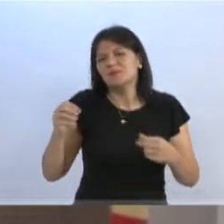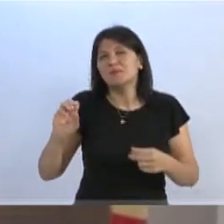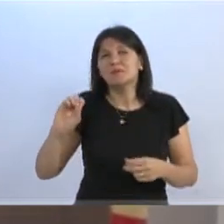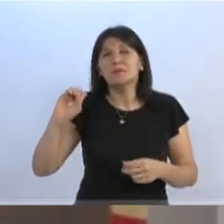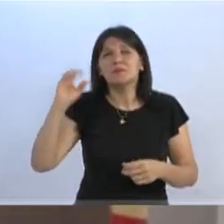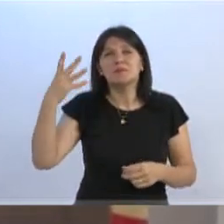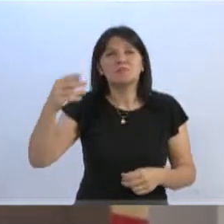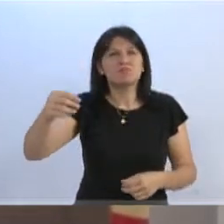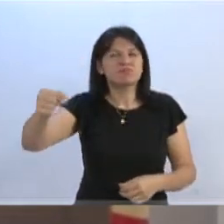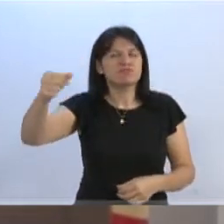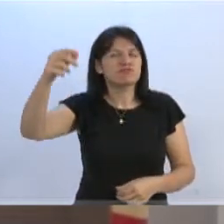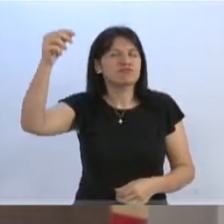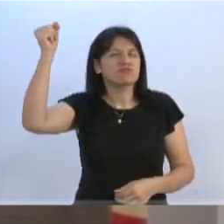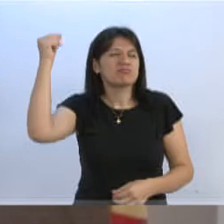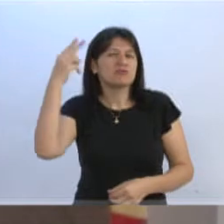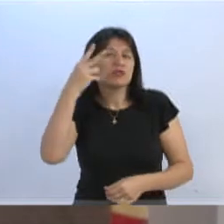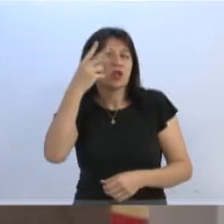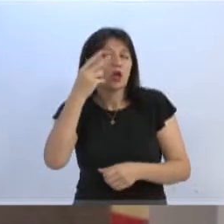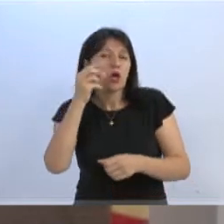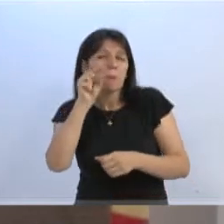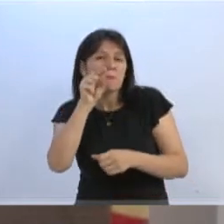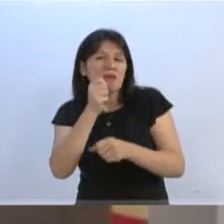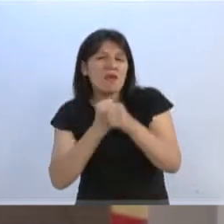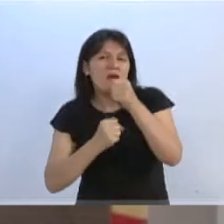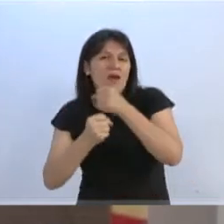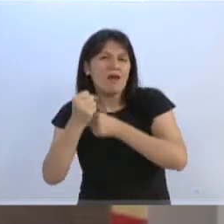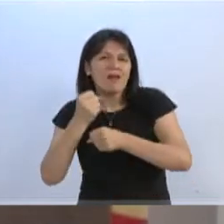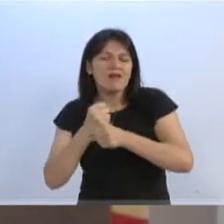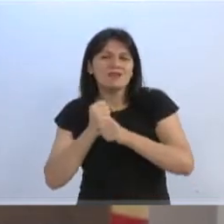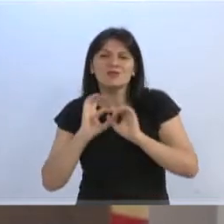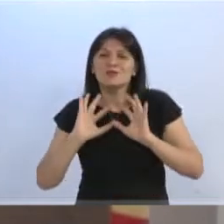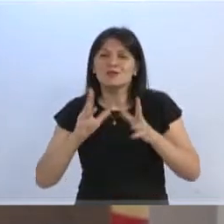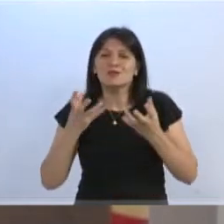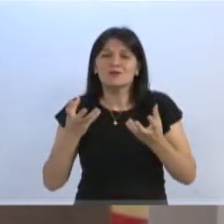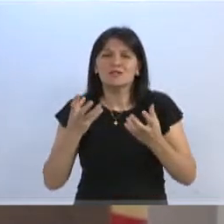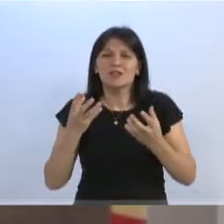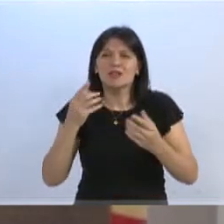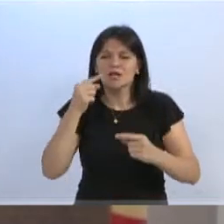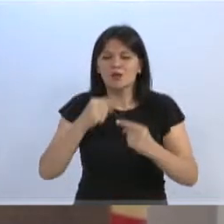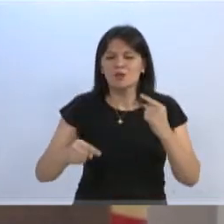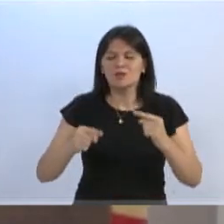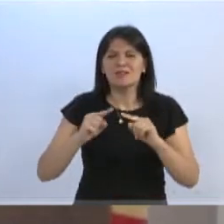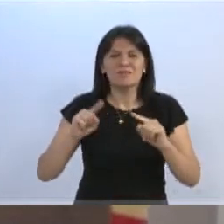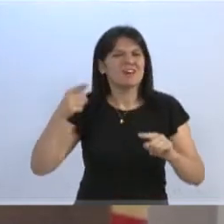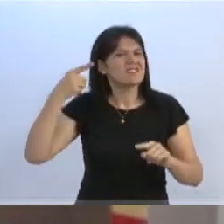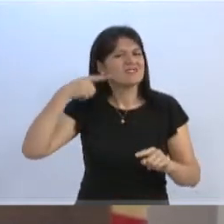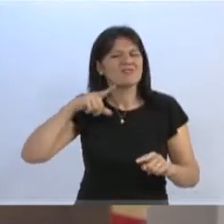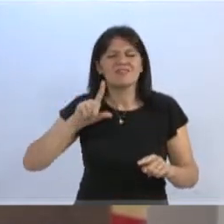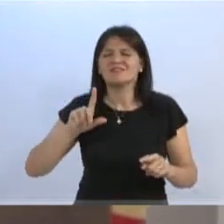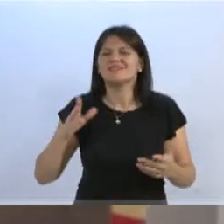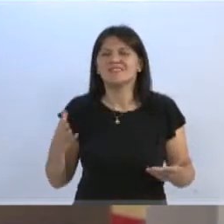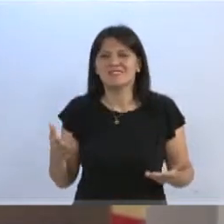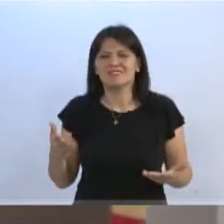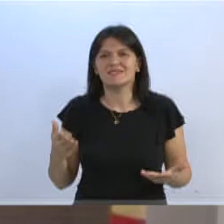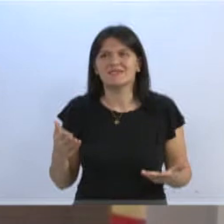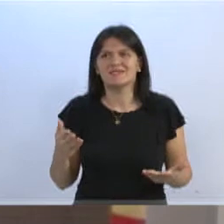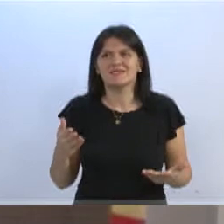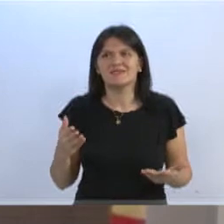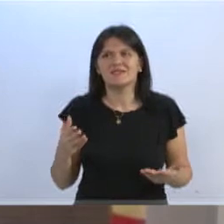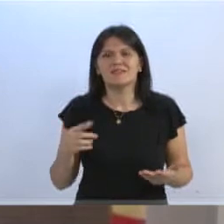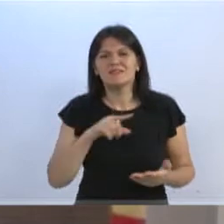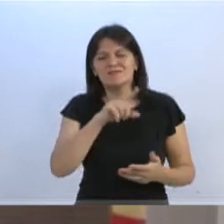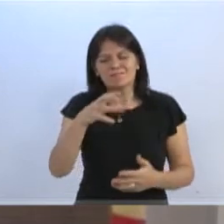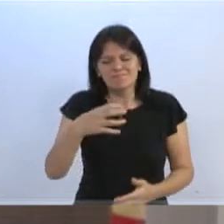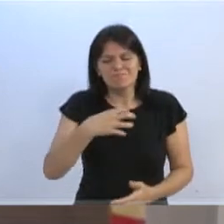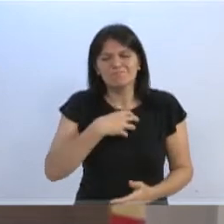aconteceu há mais de 2000 anos, que todo mundo quer contestar e ninguém consegue derrubar. Então você